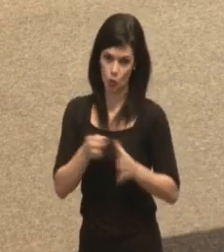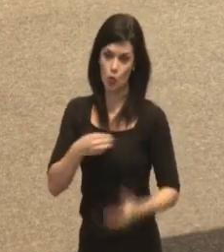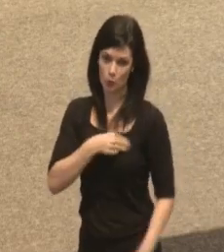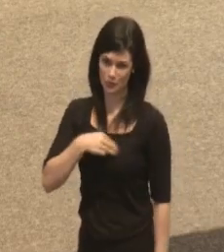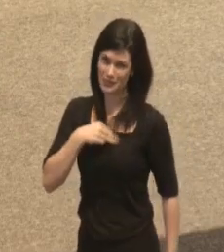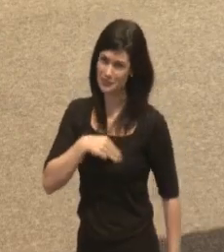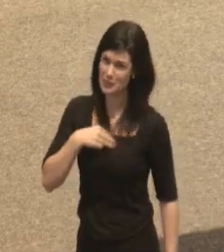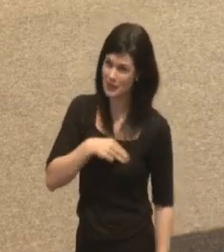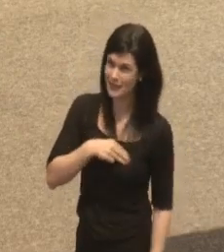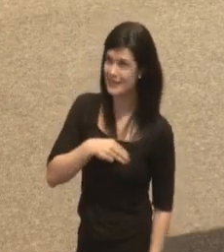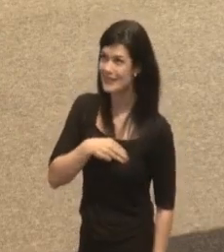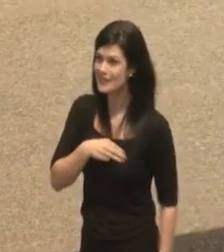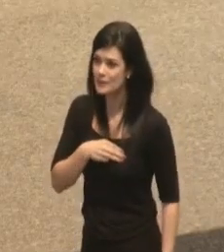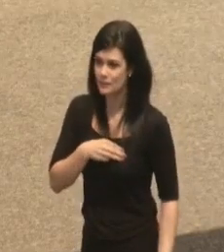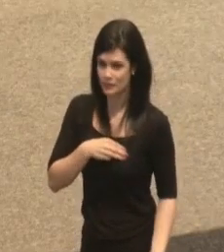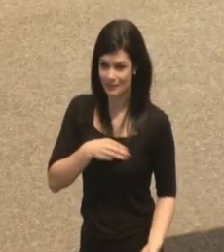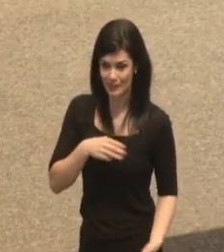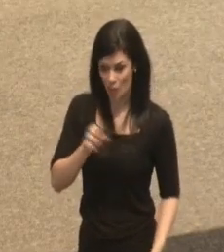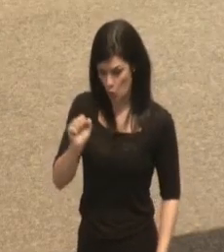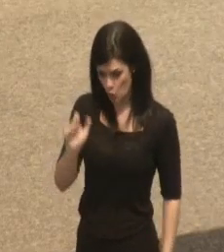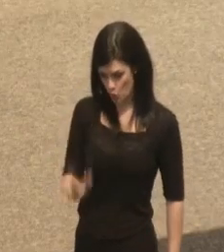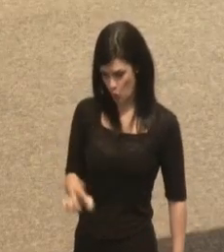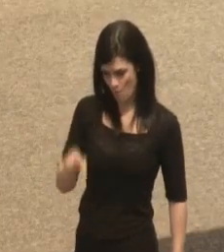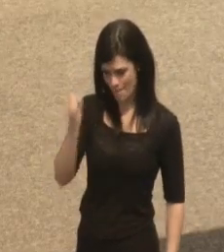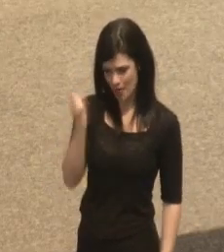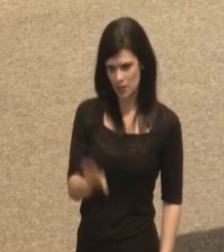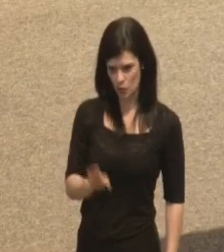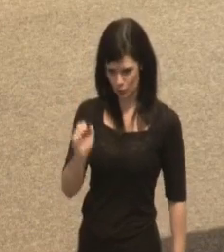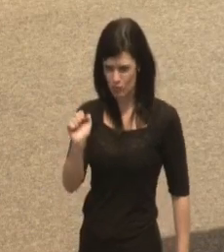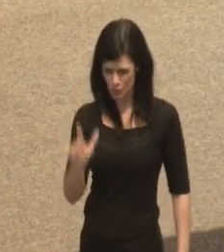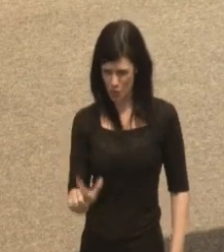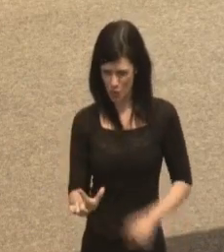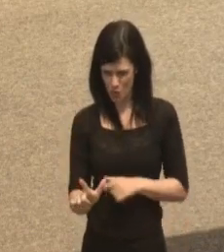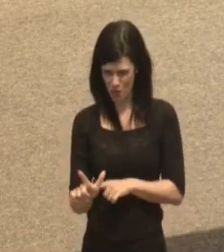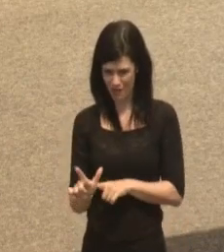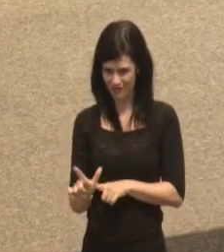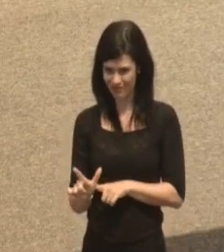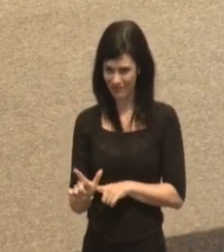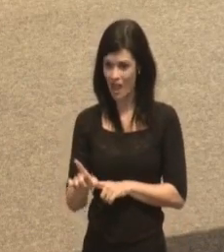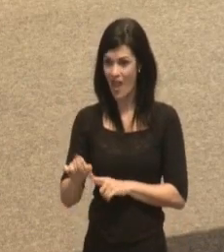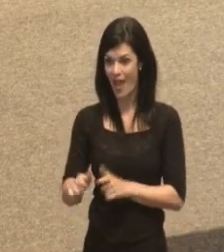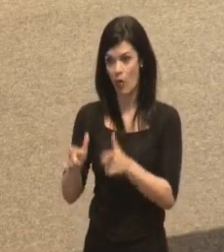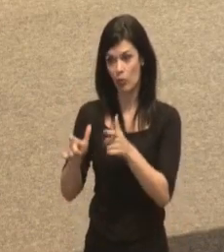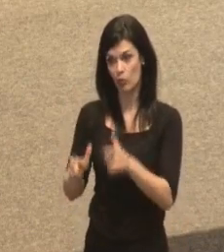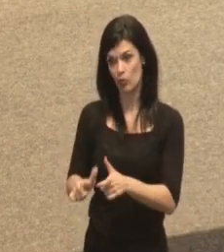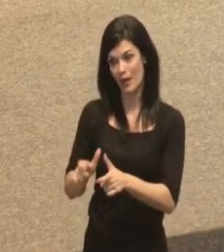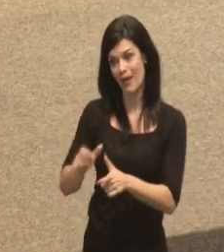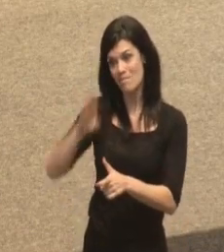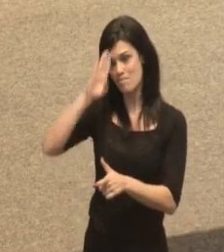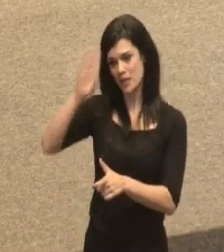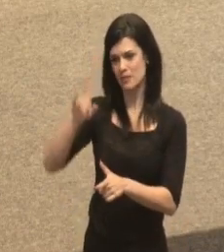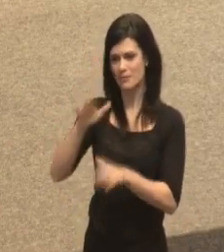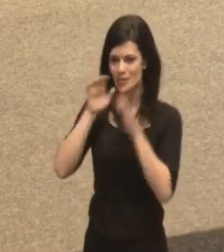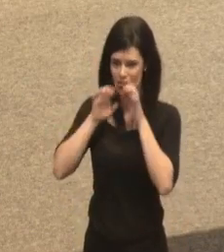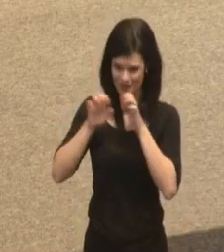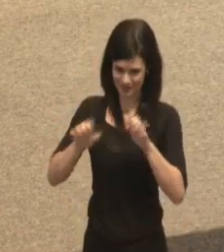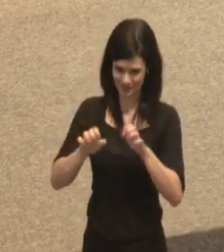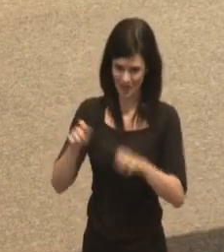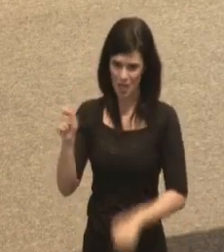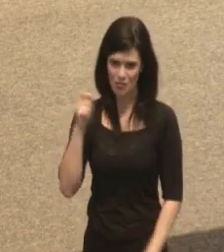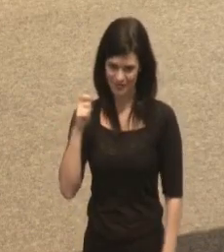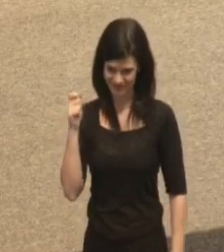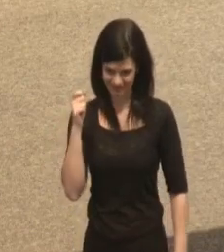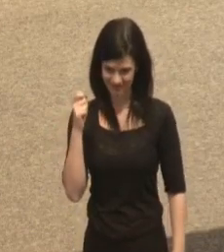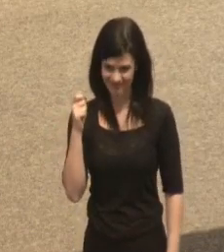Senhor, e o sul do Brasil, nós colocamos como uma das prioridades a proclamação do Evangelho ali no Rio Grande do